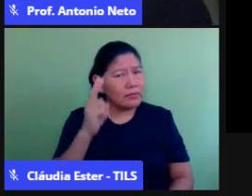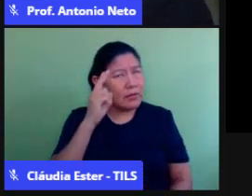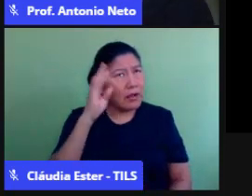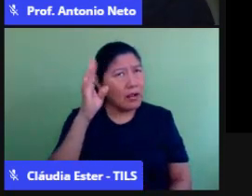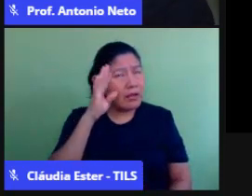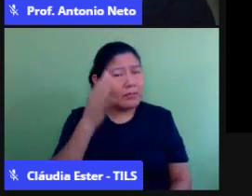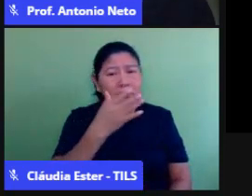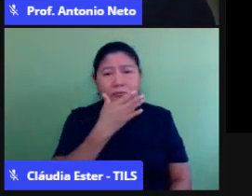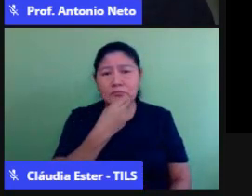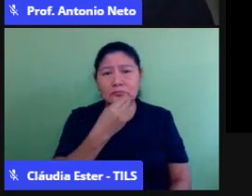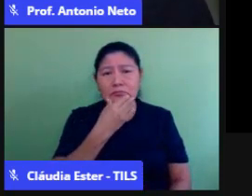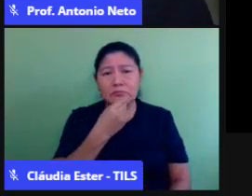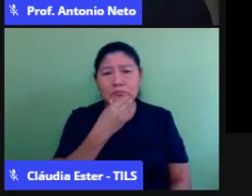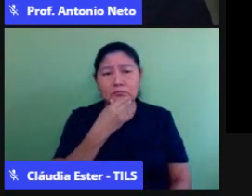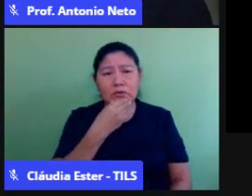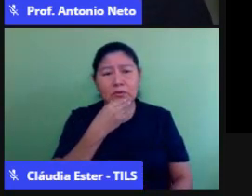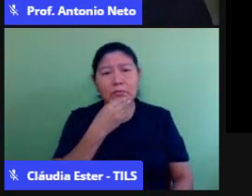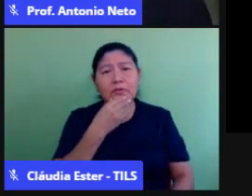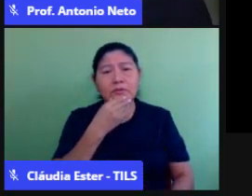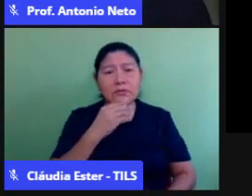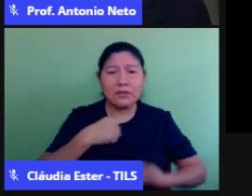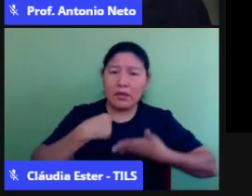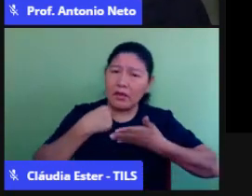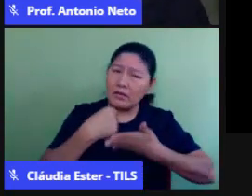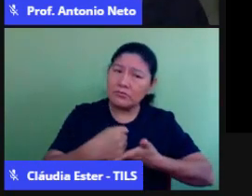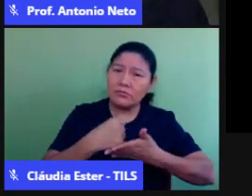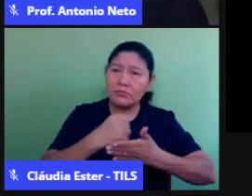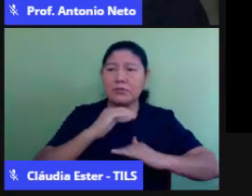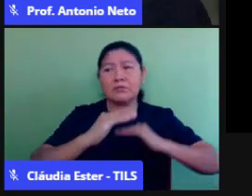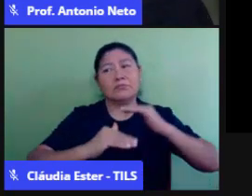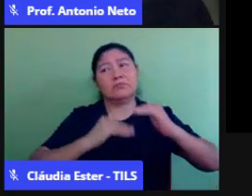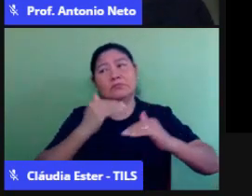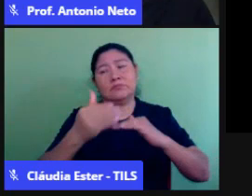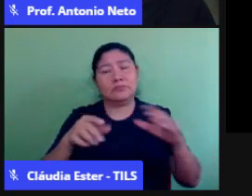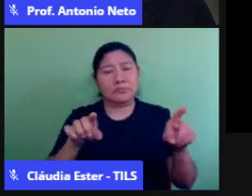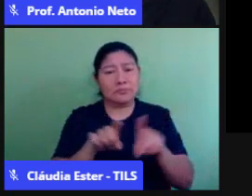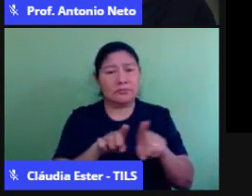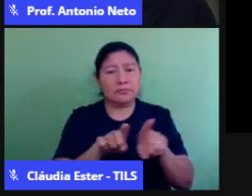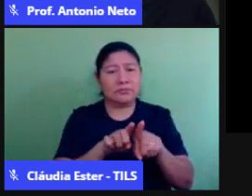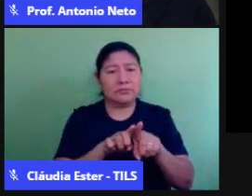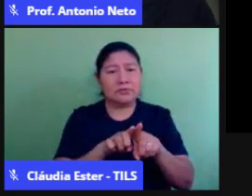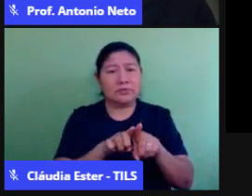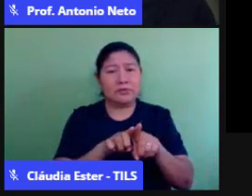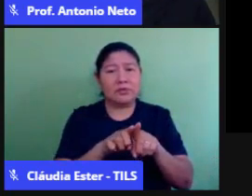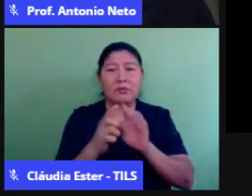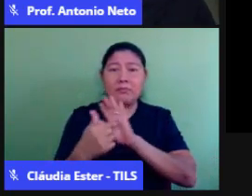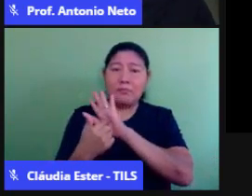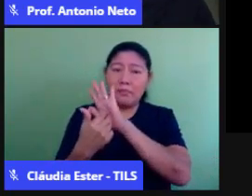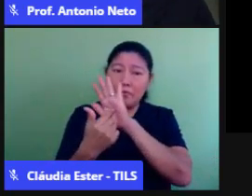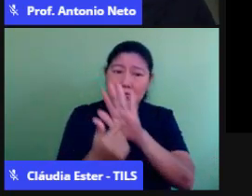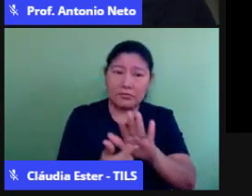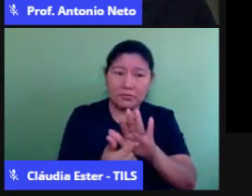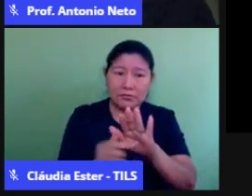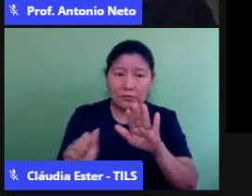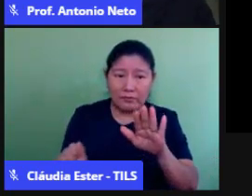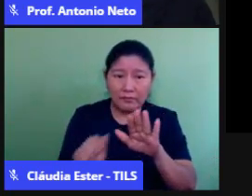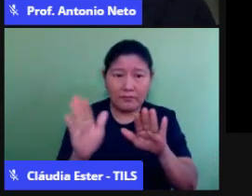ele resgatou um projeto antigo, né? Que trouxe esse traçado para Campo Grande, porque